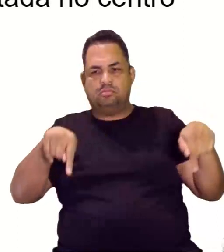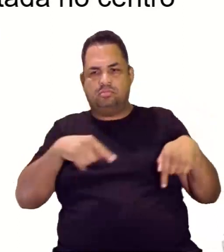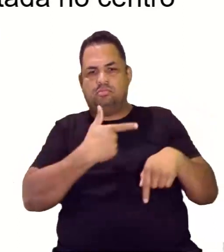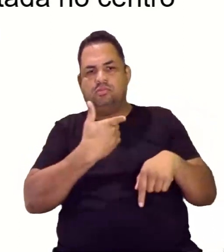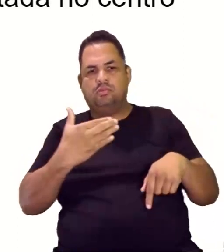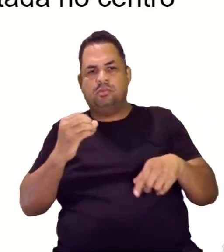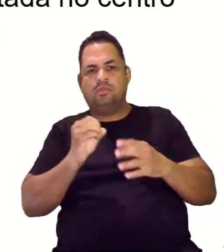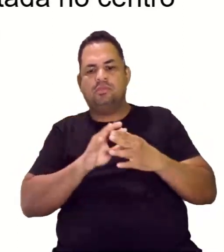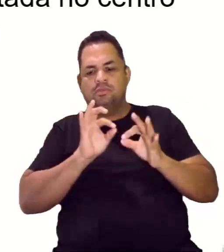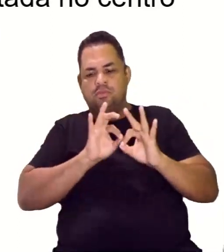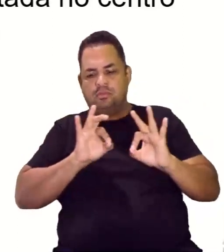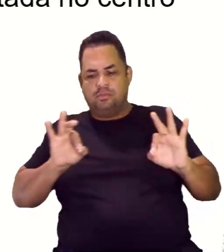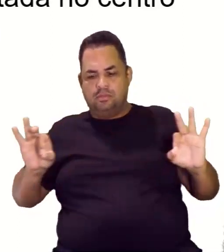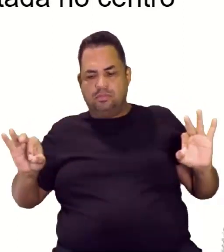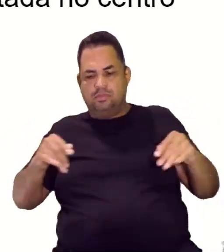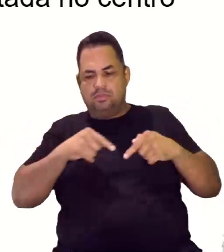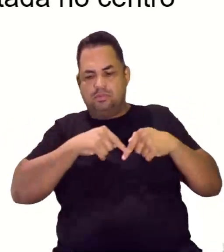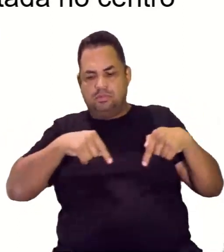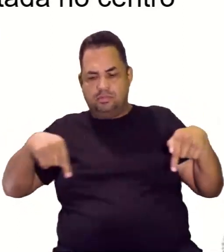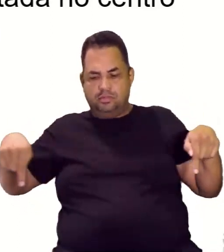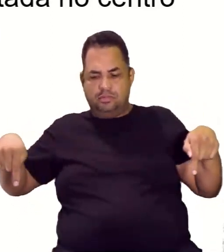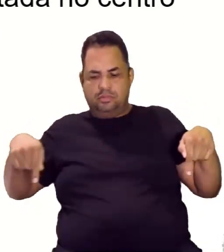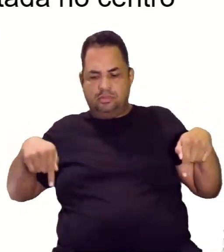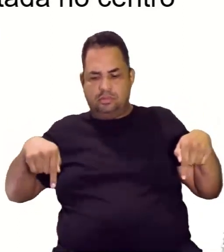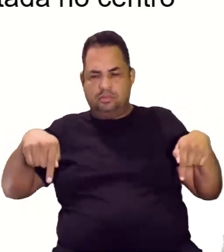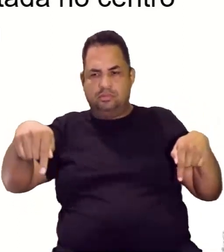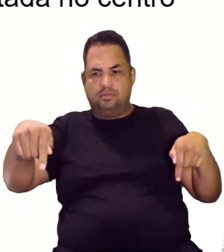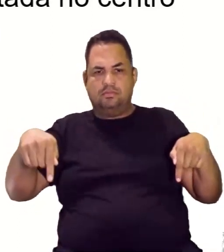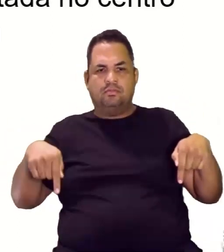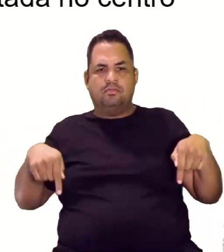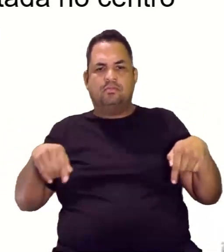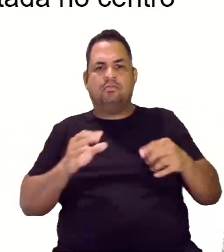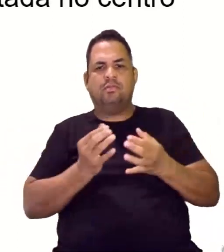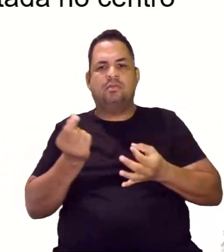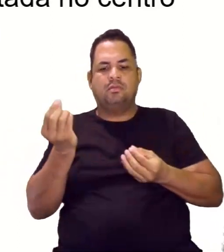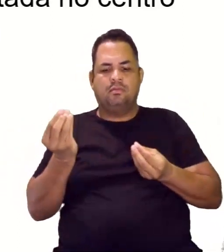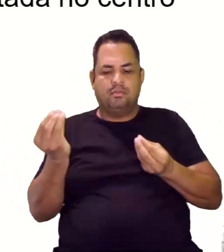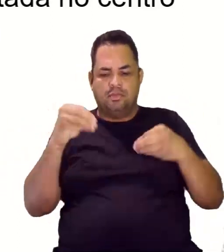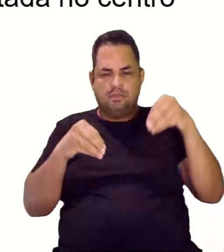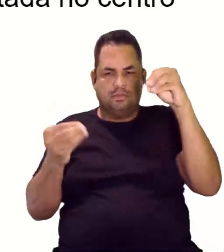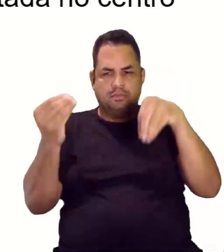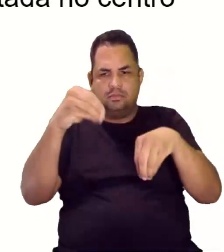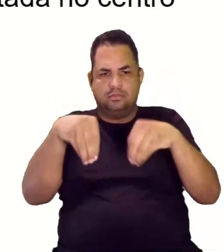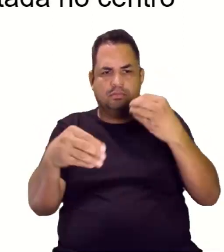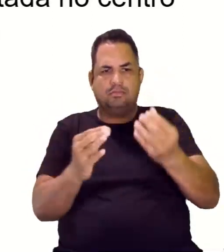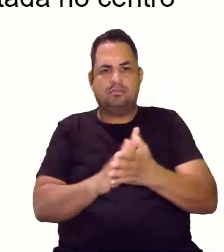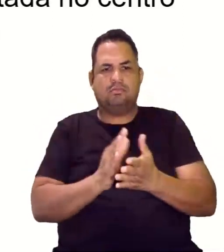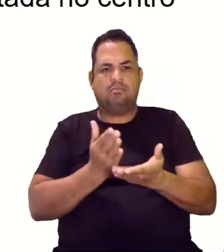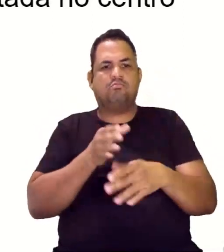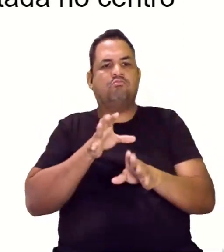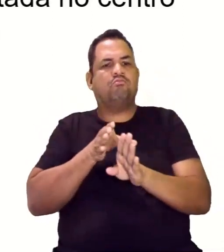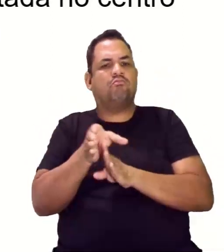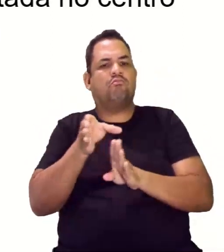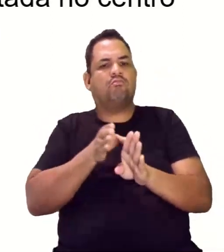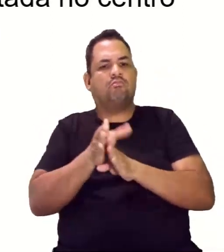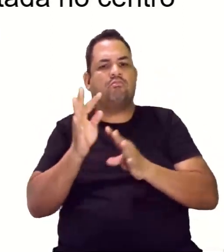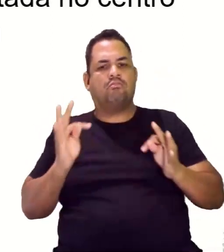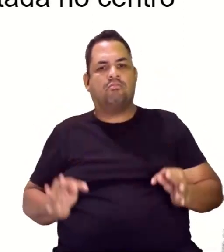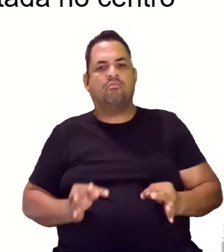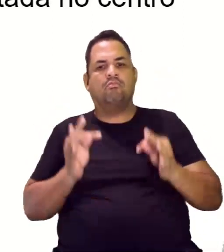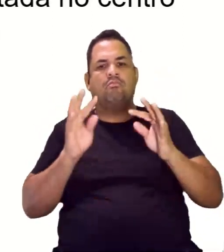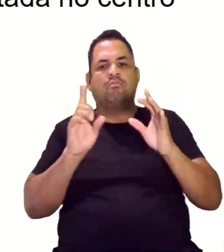e 240 metros de comprimento, para o plantio de mudas. Seguindo